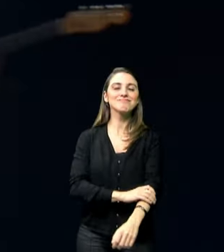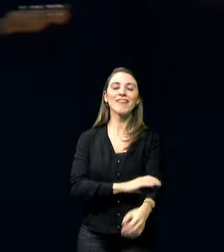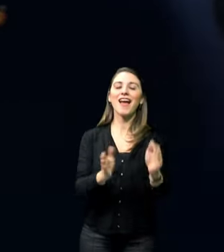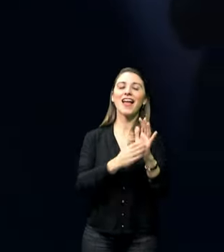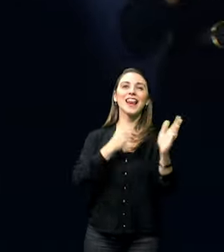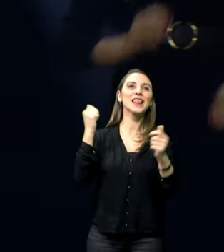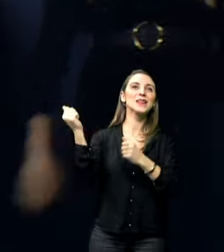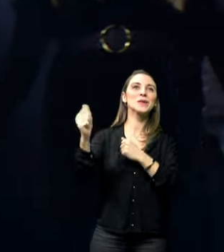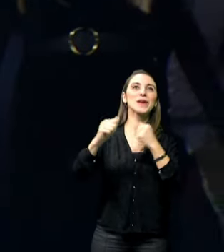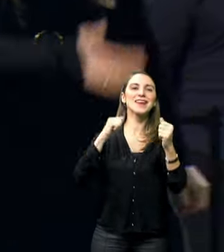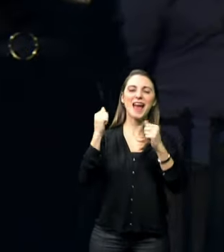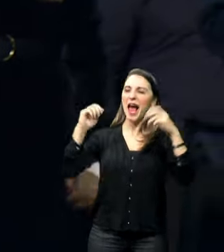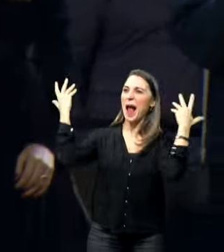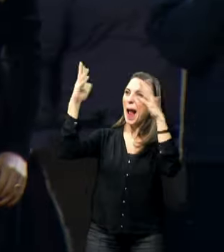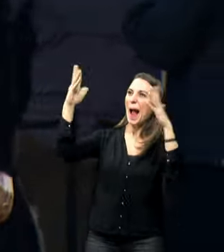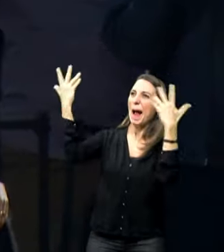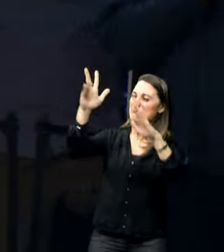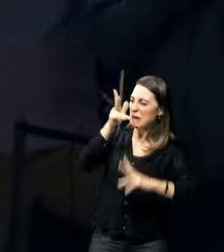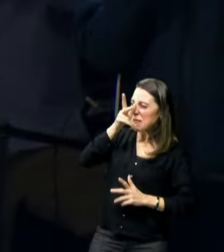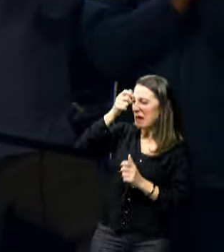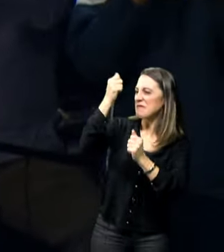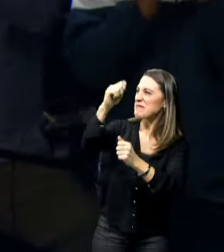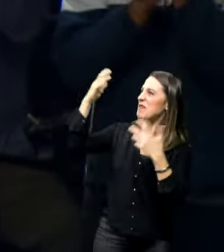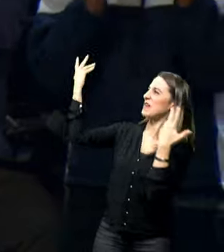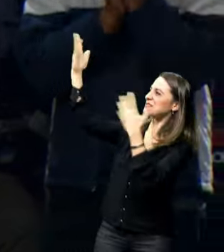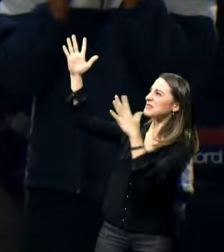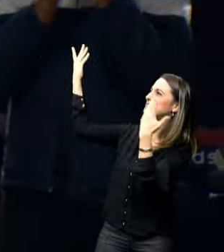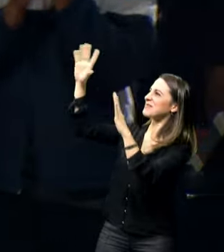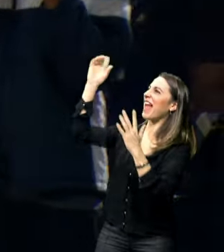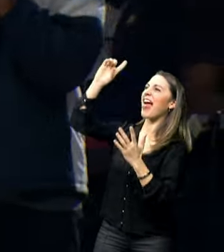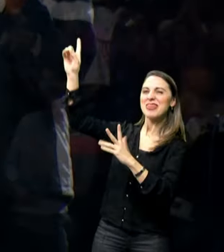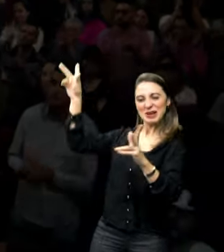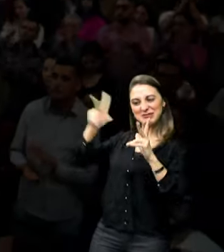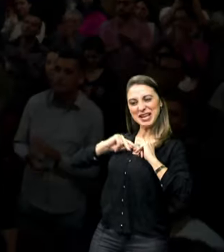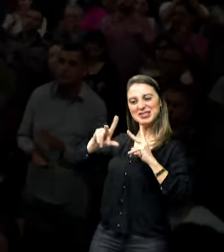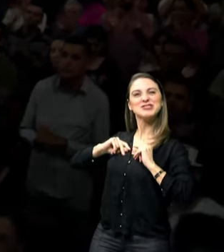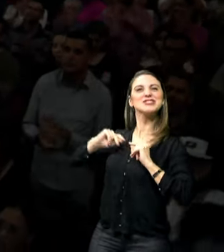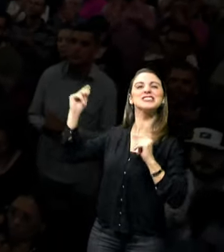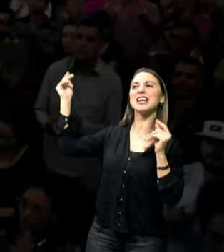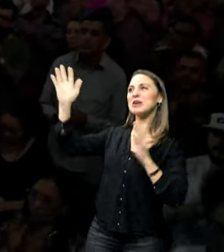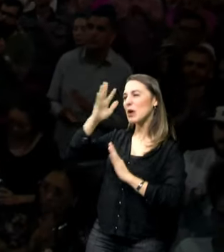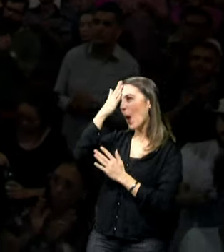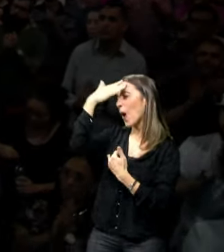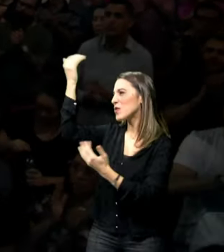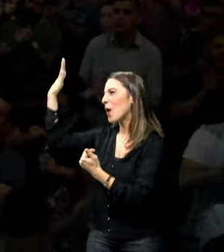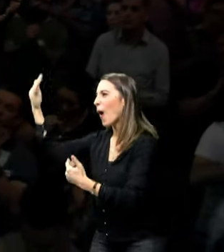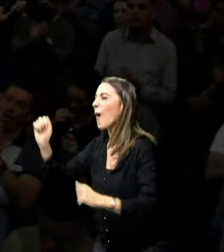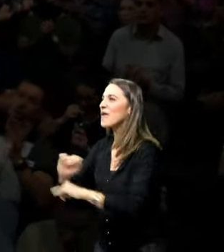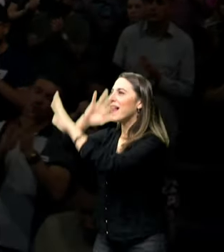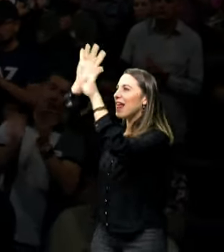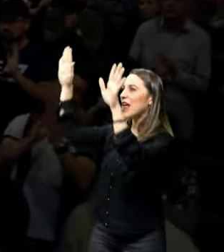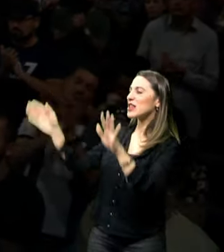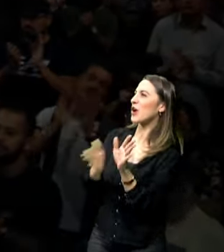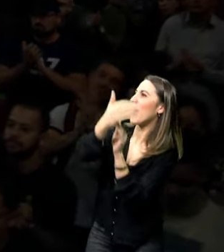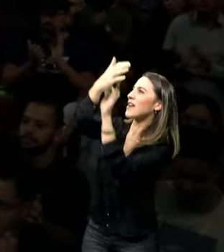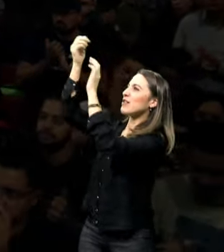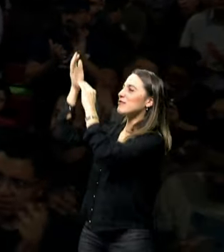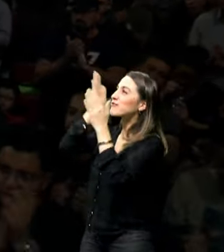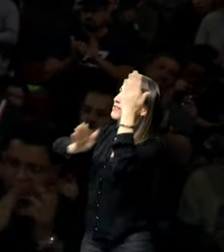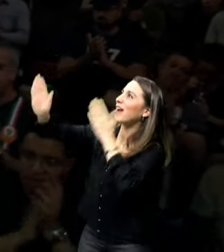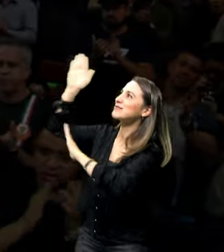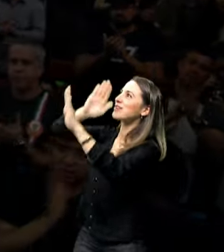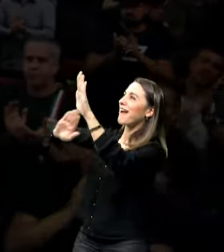Aleluia. Aplauda forte ao nome do Senhor, que Ele é digno da honra, da glória, do louvor, da adoração.